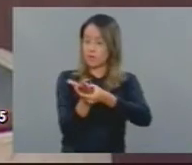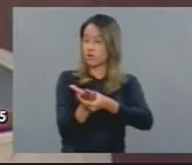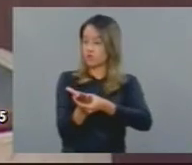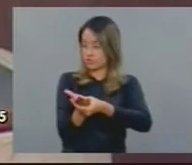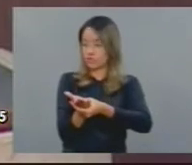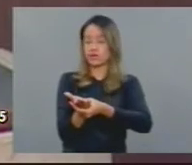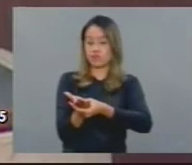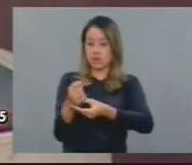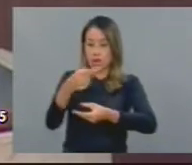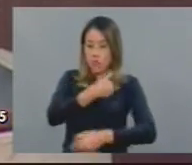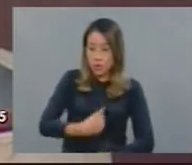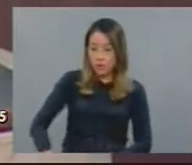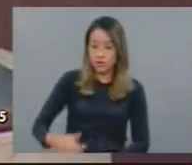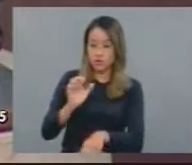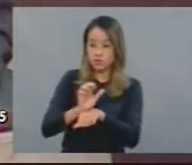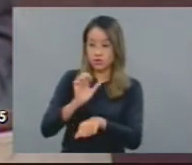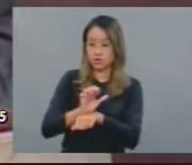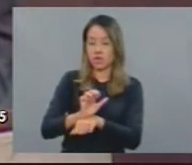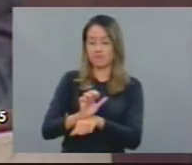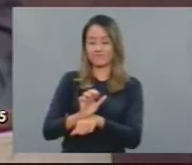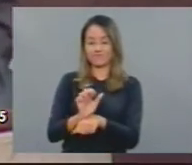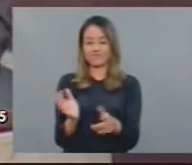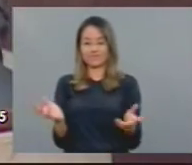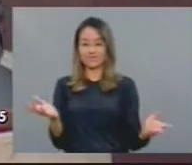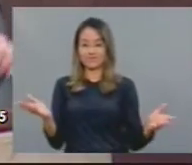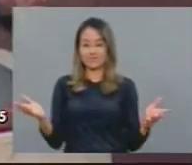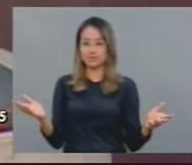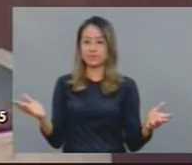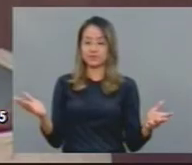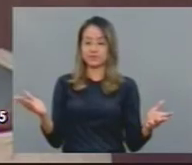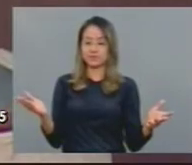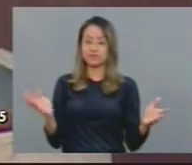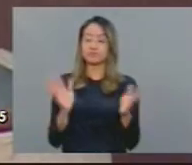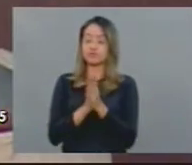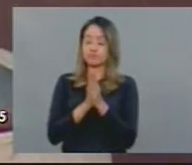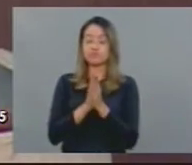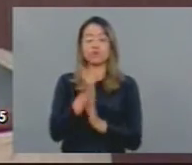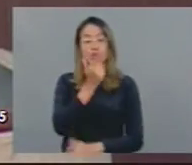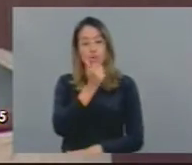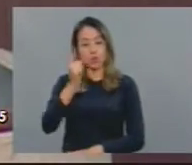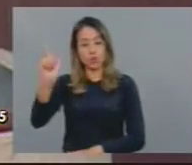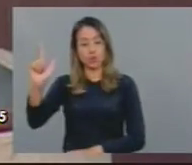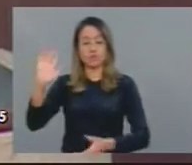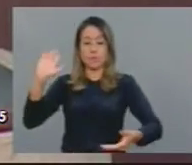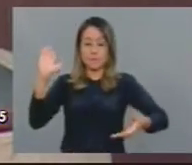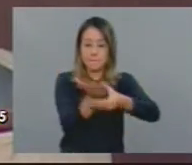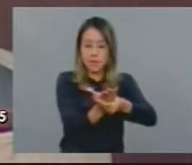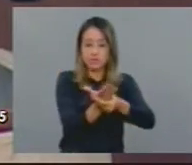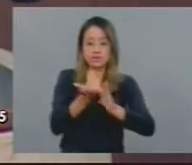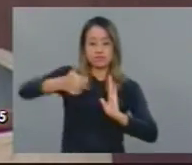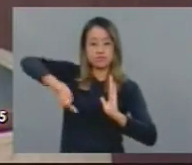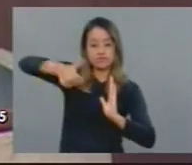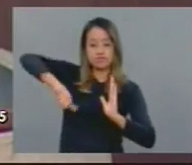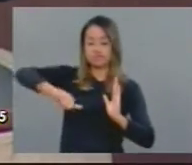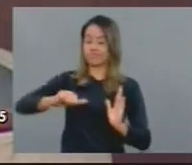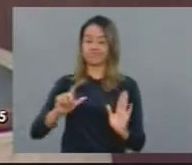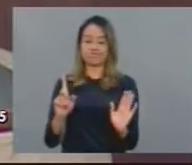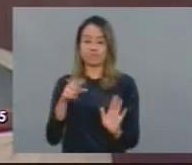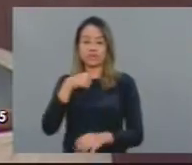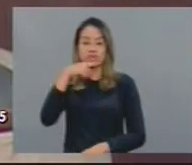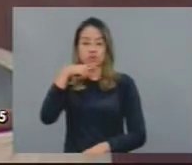156 pessoas. Não precisa, eu digo isso, basta bom senso. Se eu coloco 156 pessoas em